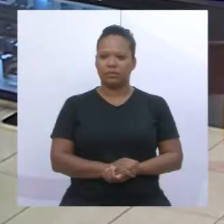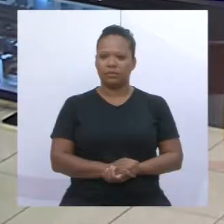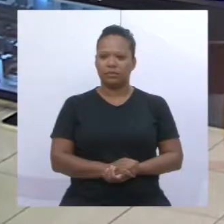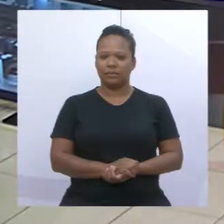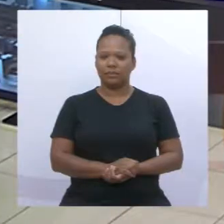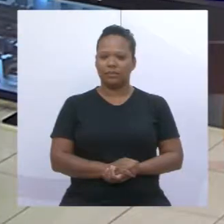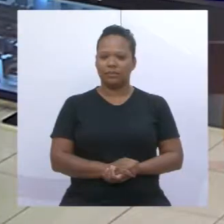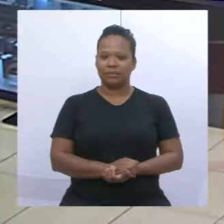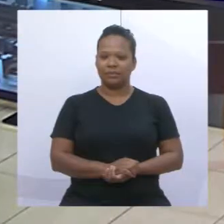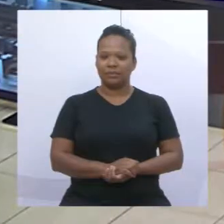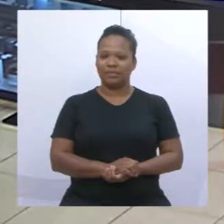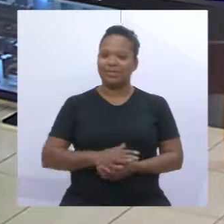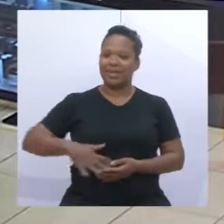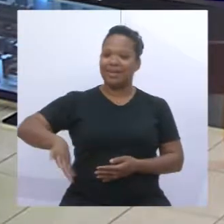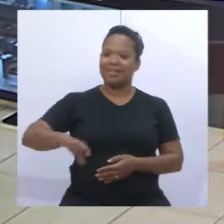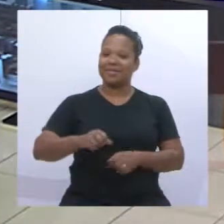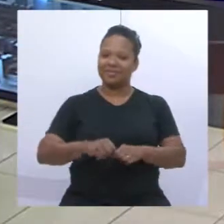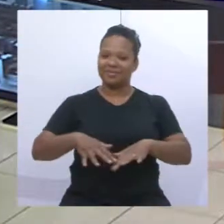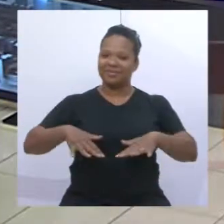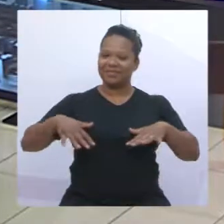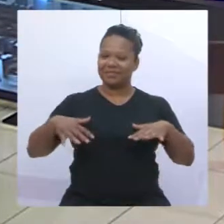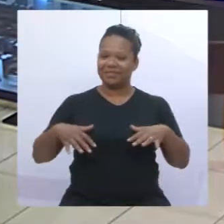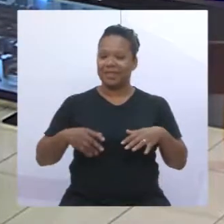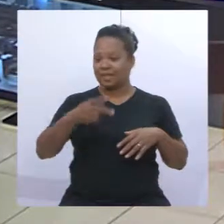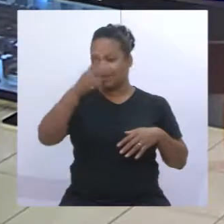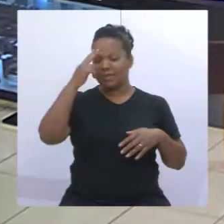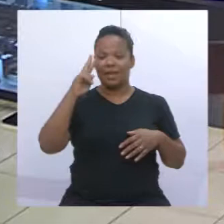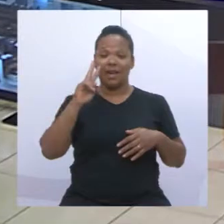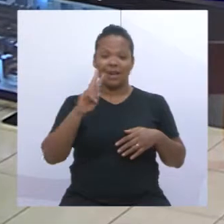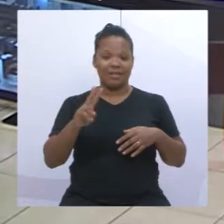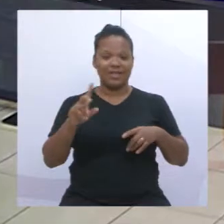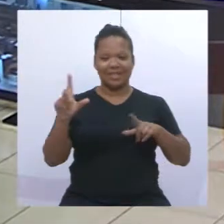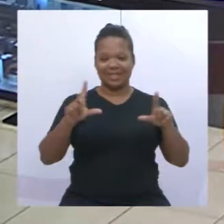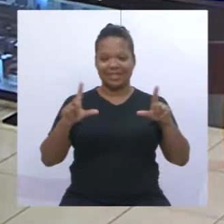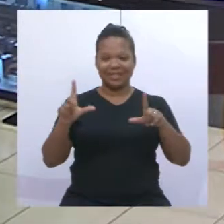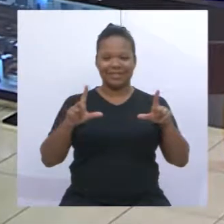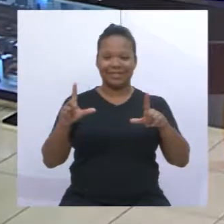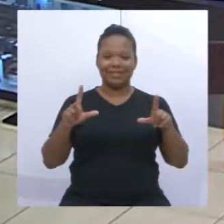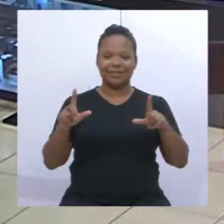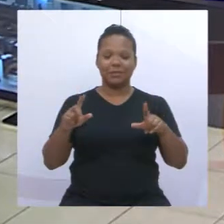vereadores, população aqui presente, todo aquele que nos assiste.